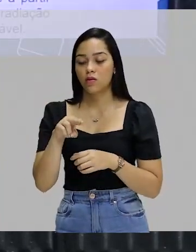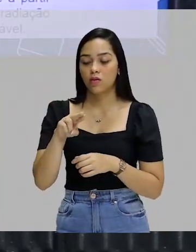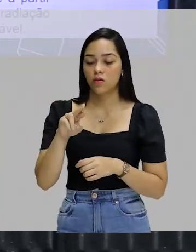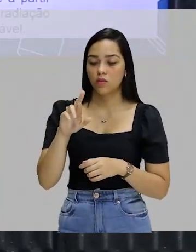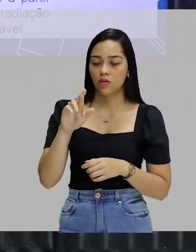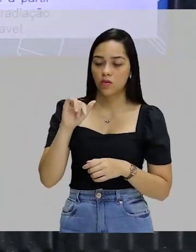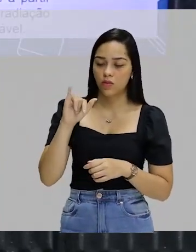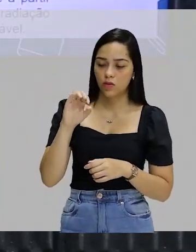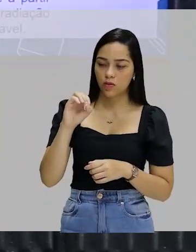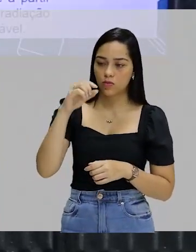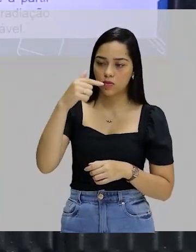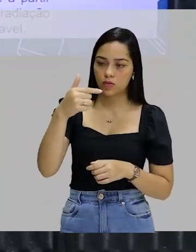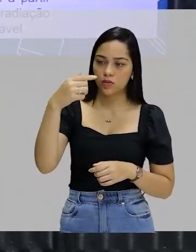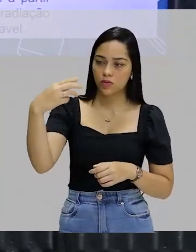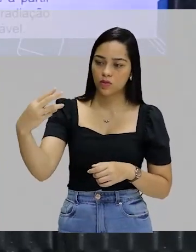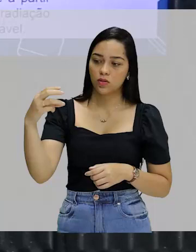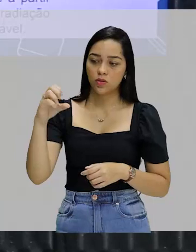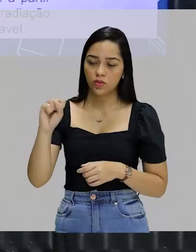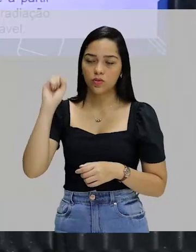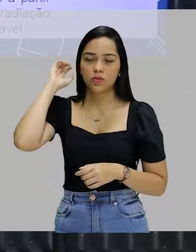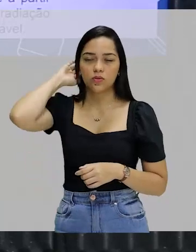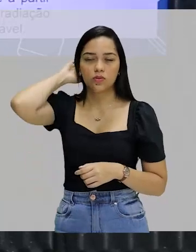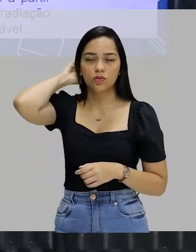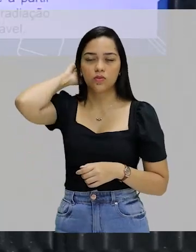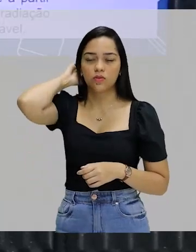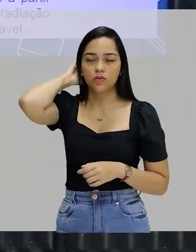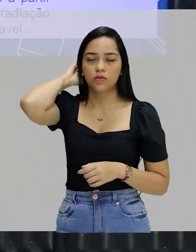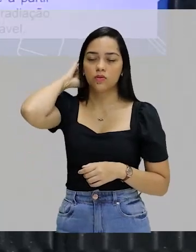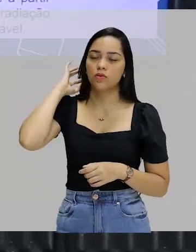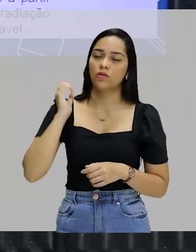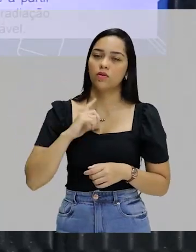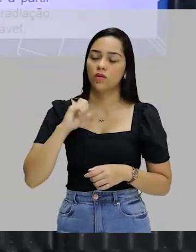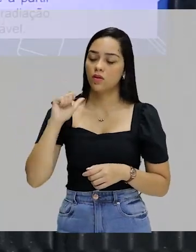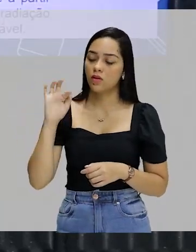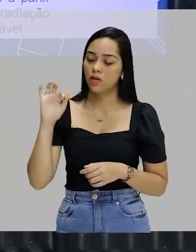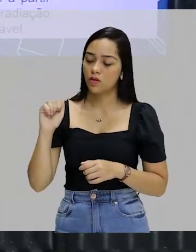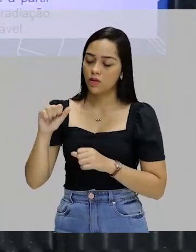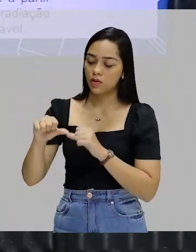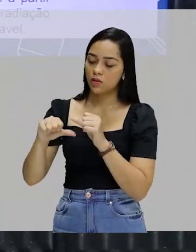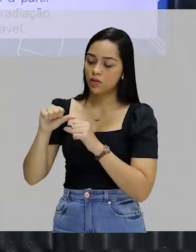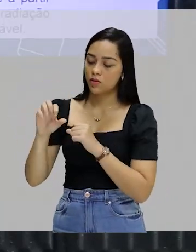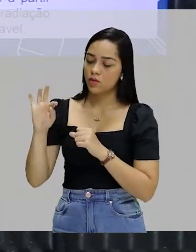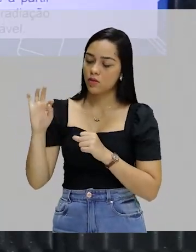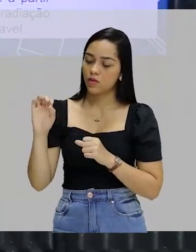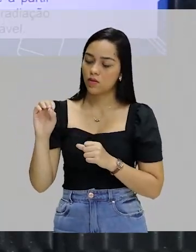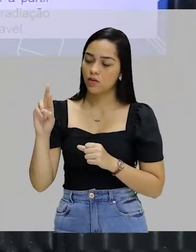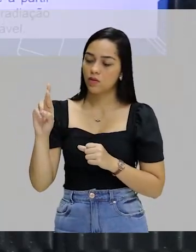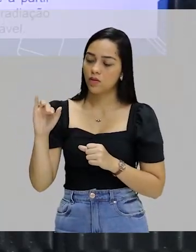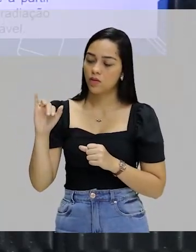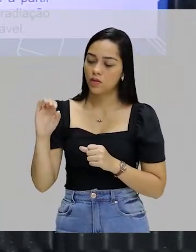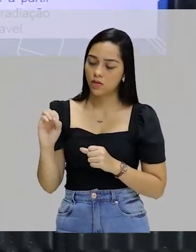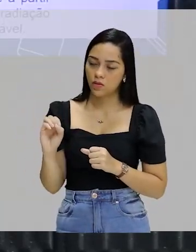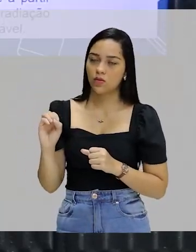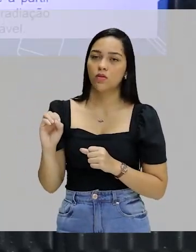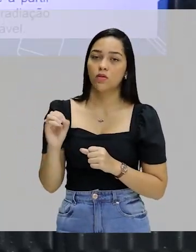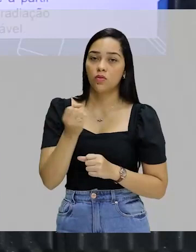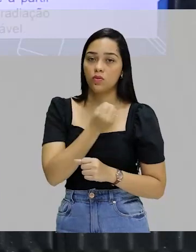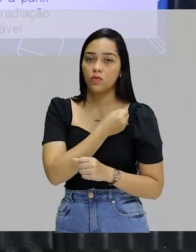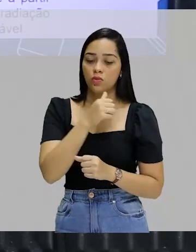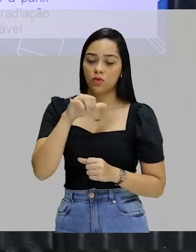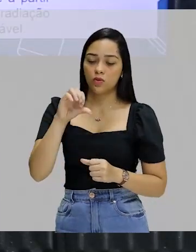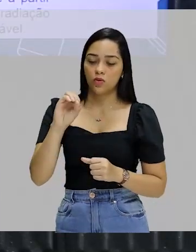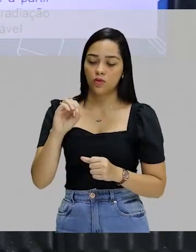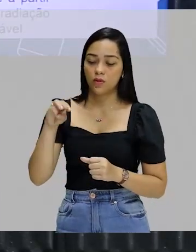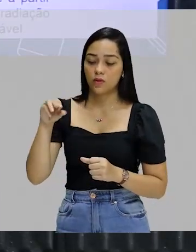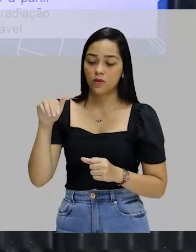o urânio 238, emitiu a partícula alfa, transformou-se em tório. Tório, número atômico 90,